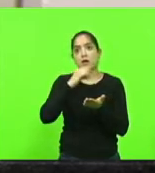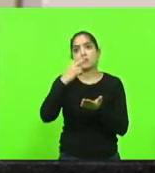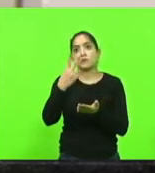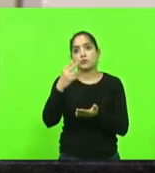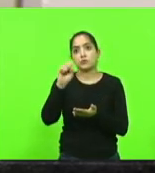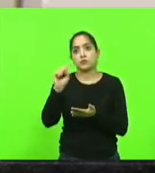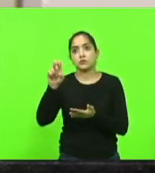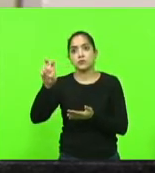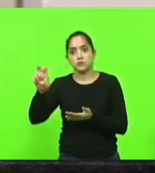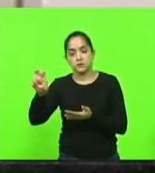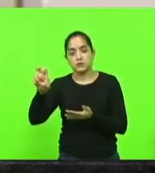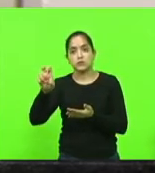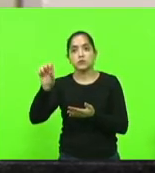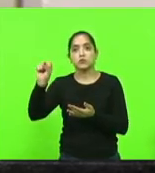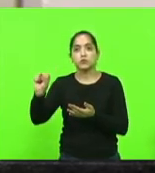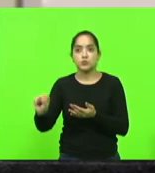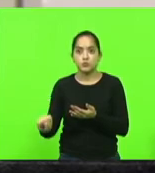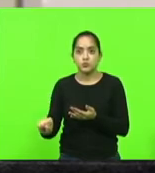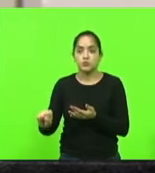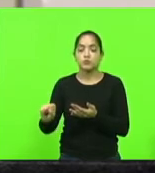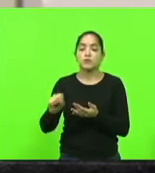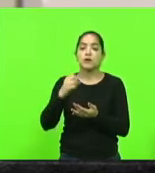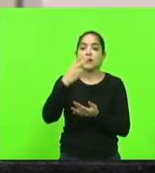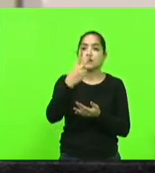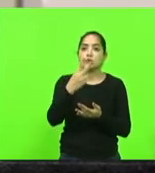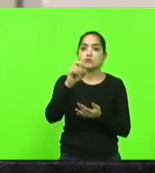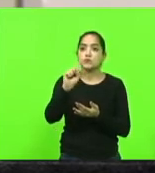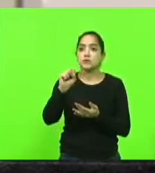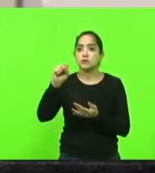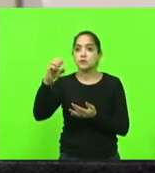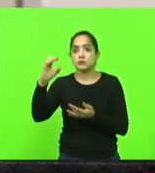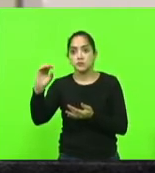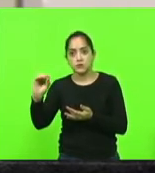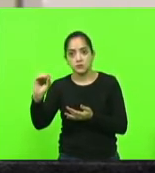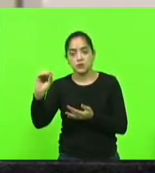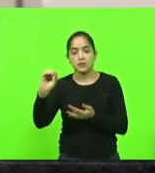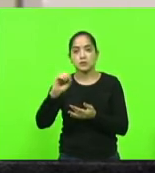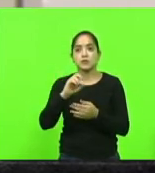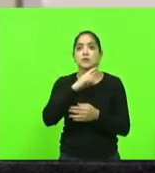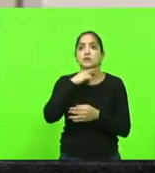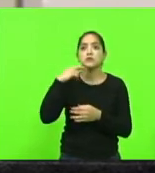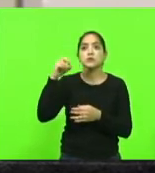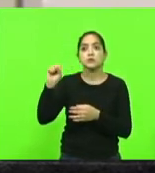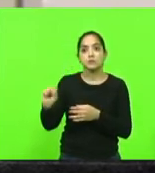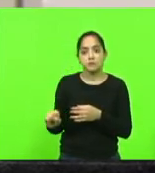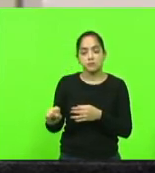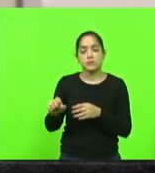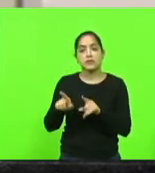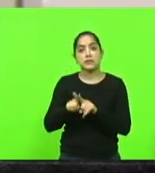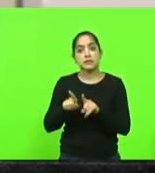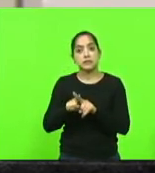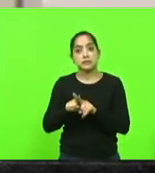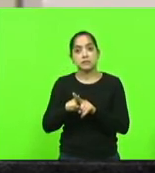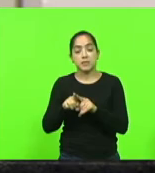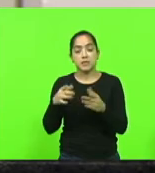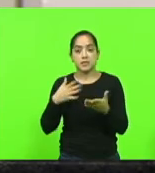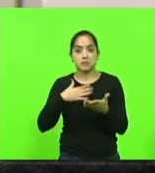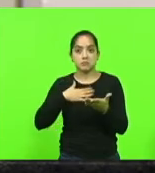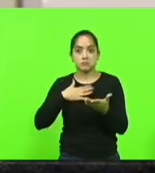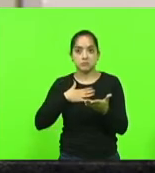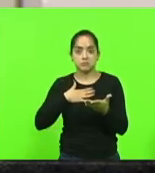sul do estado. A 280, na região de Jaraguá do Sul. E, no meu ponto de vista, a